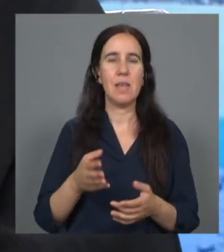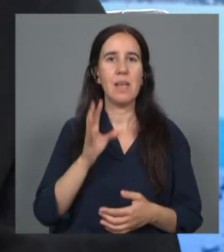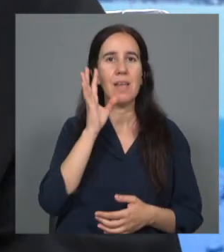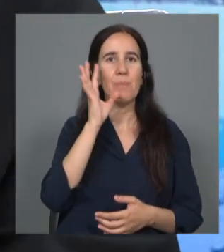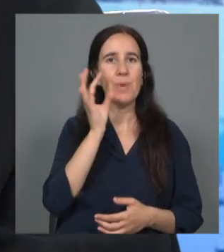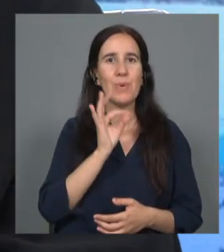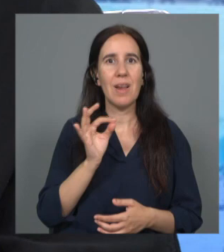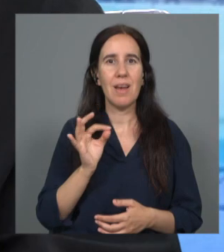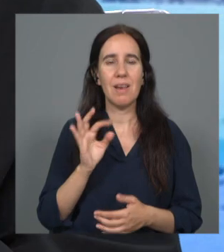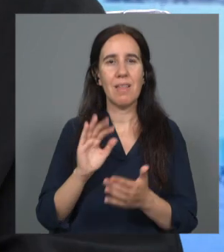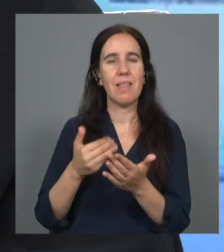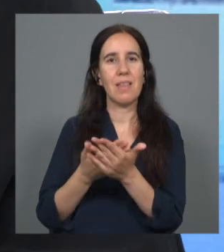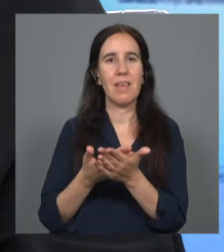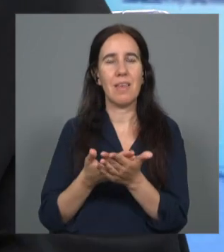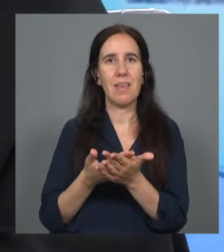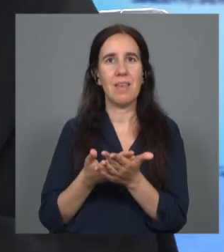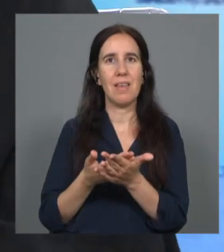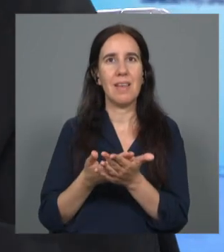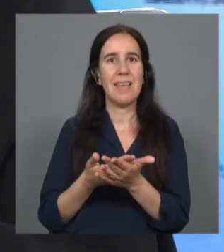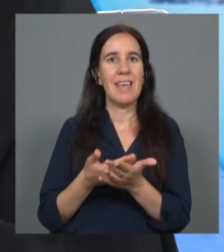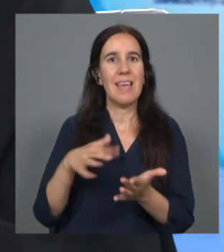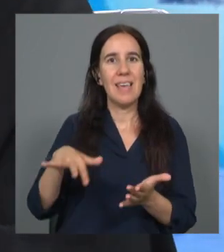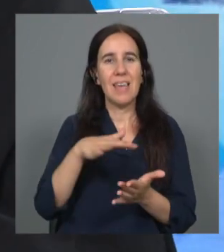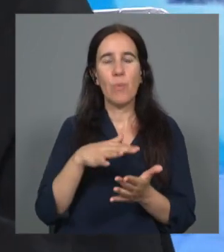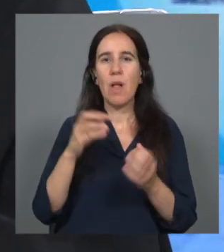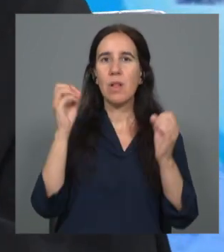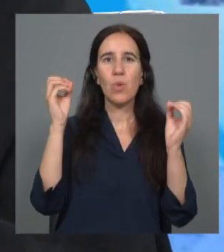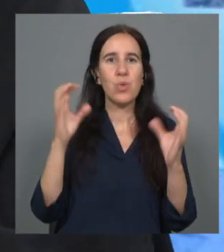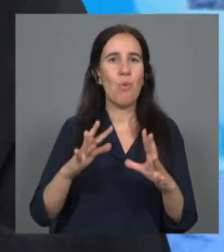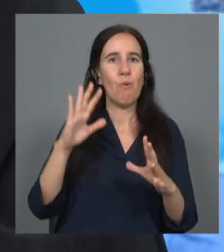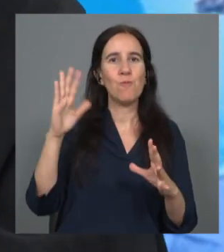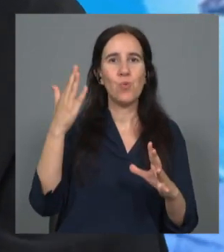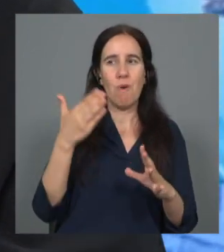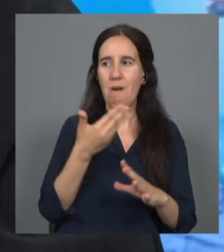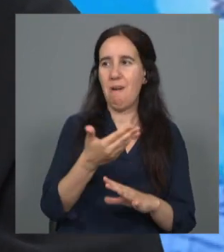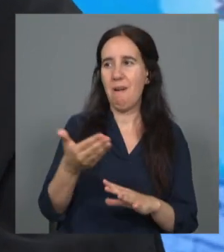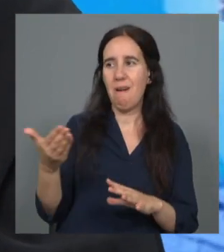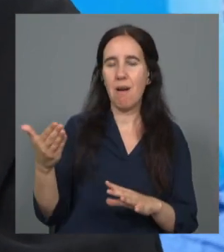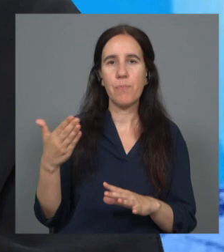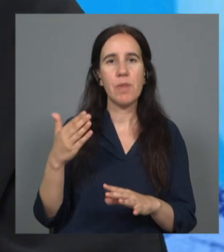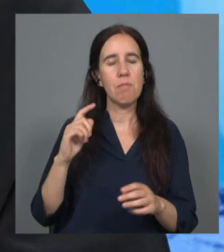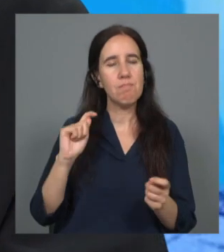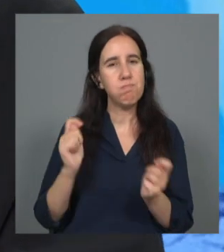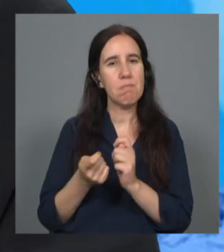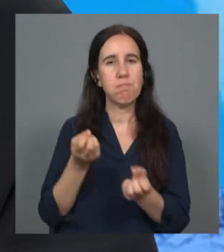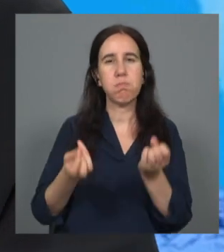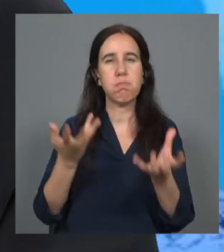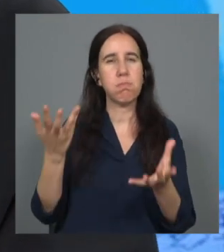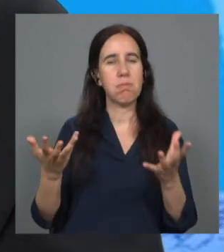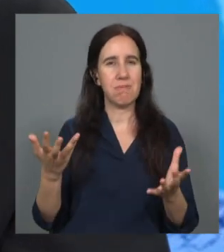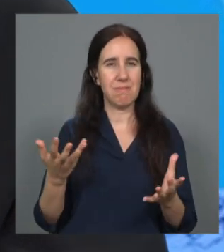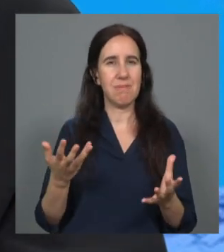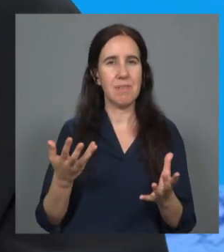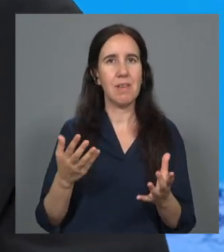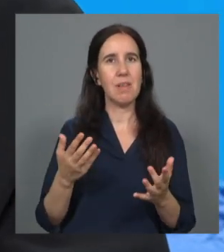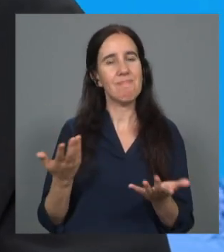procurando tornar este dom maior que temos, torná-lo fecundo, que possa